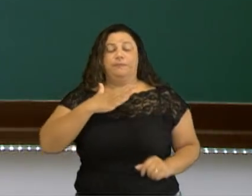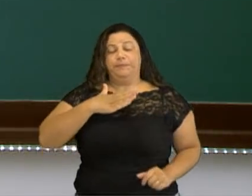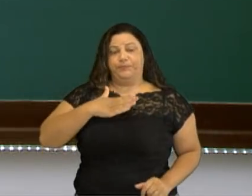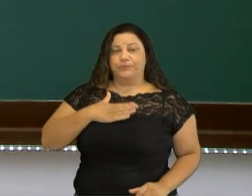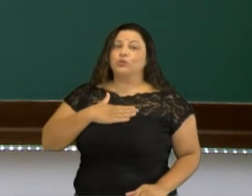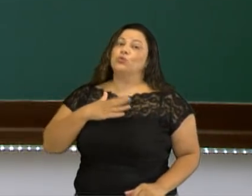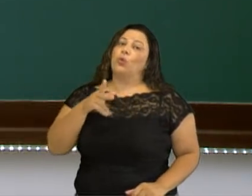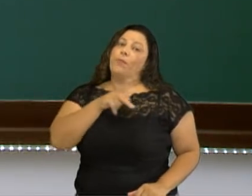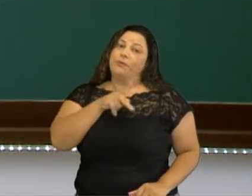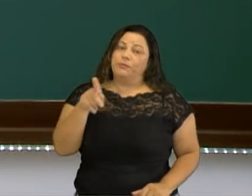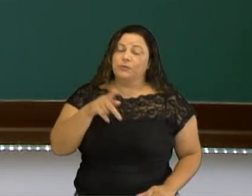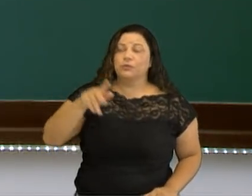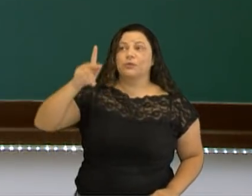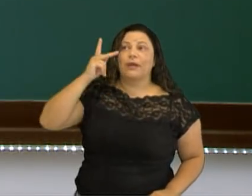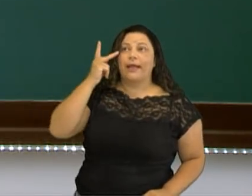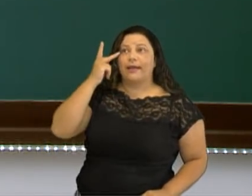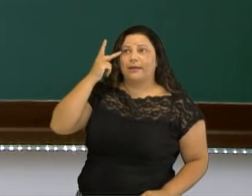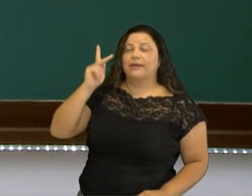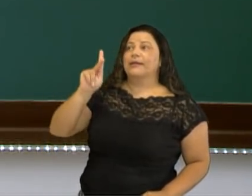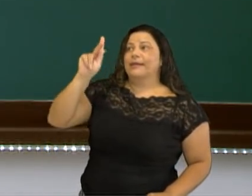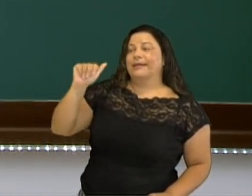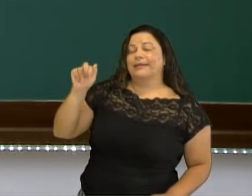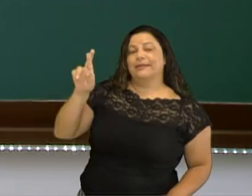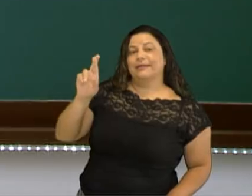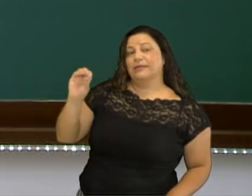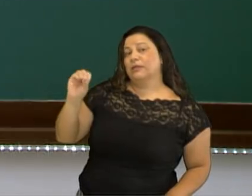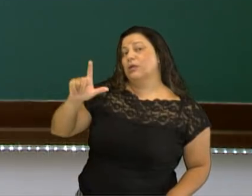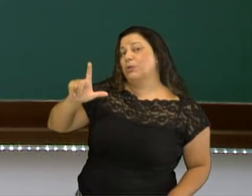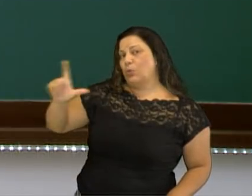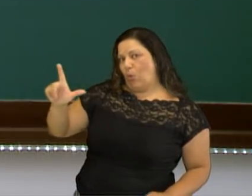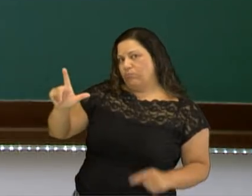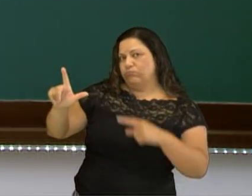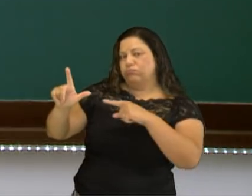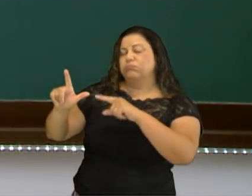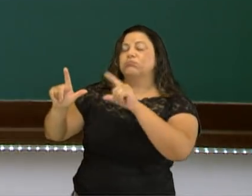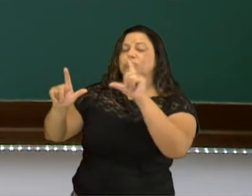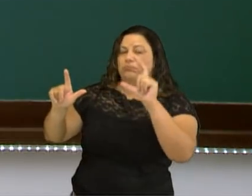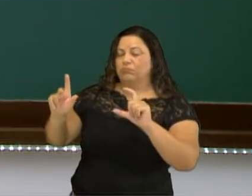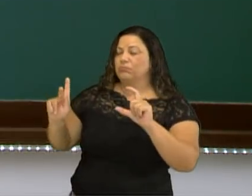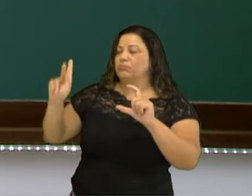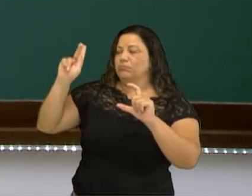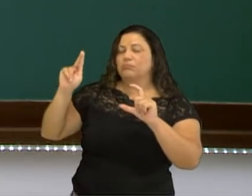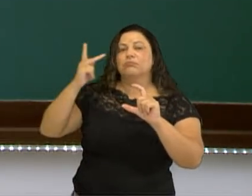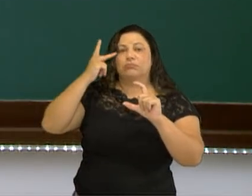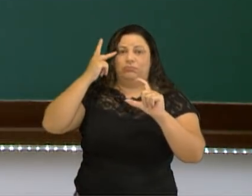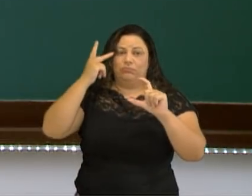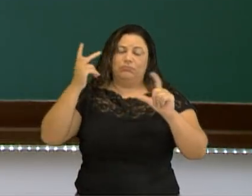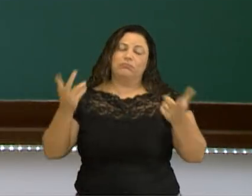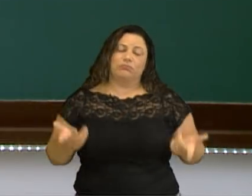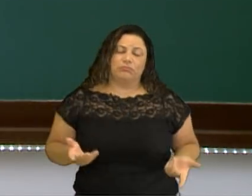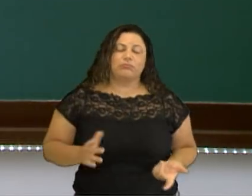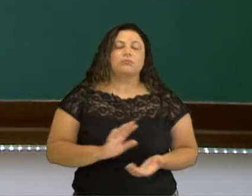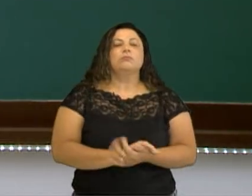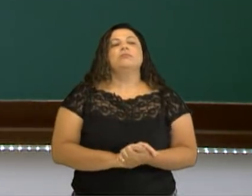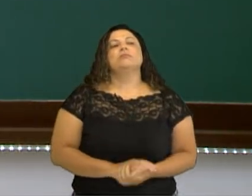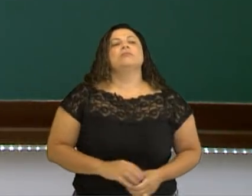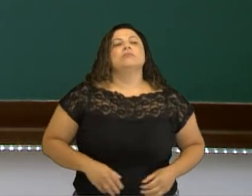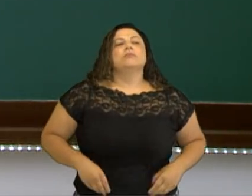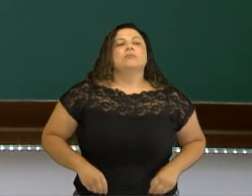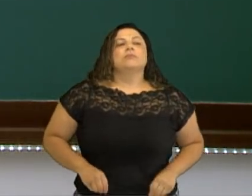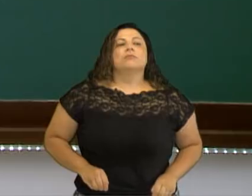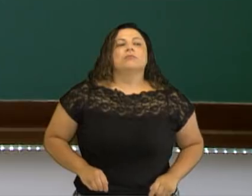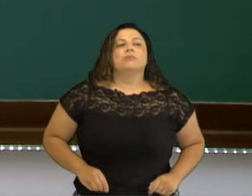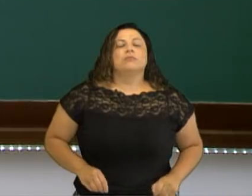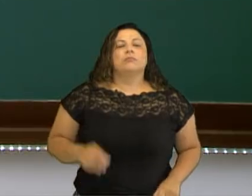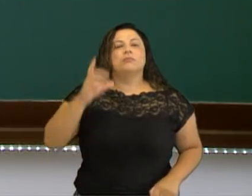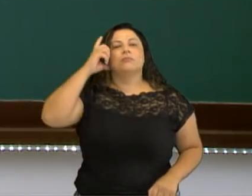Carol, então eu escrevo meu nome com uma letra maiúscula. Cada espécie vai ter seu gênero com letra maiúscula.